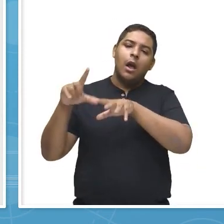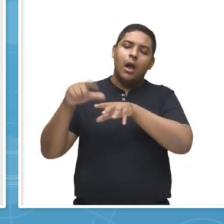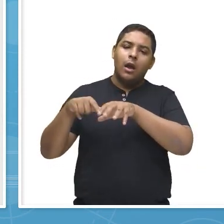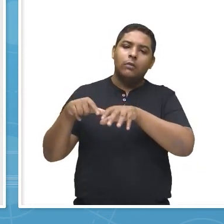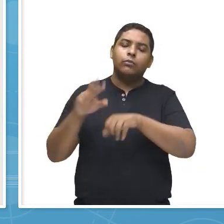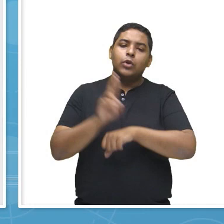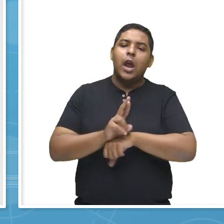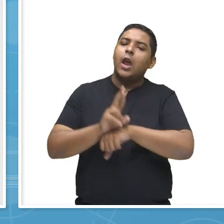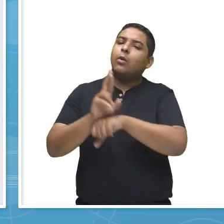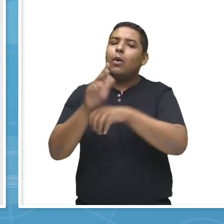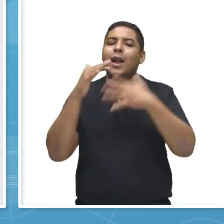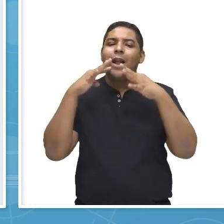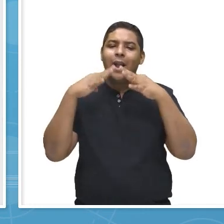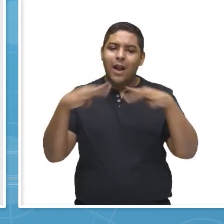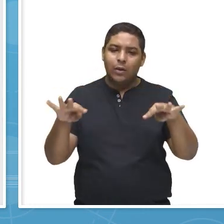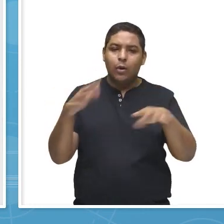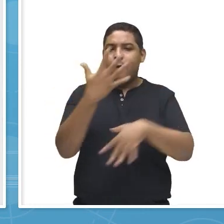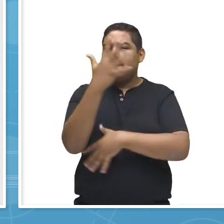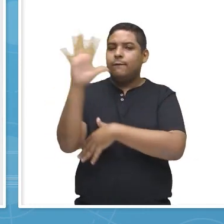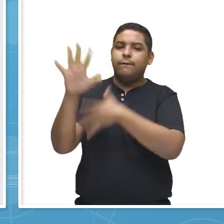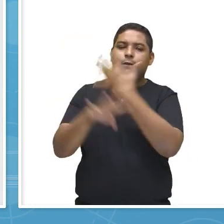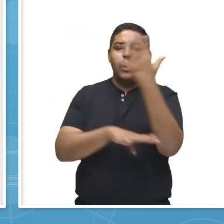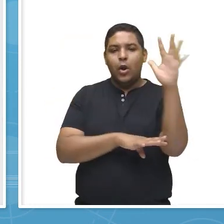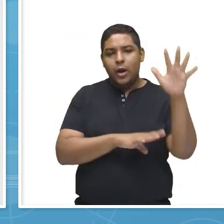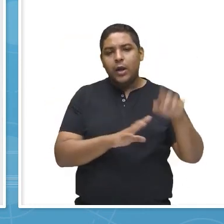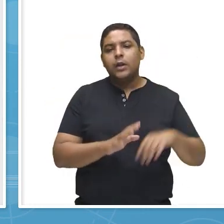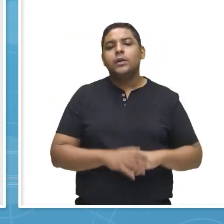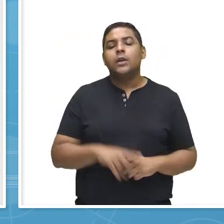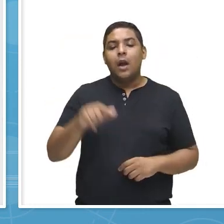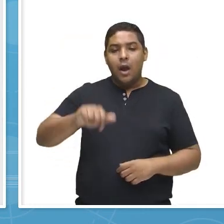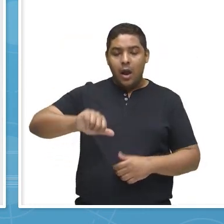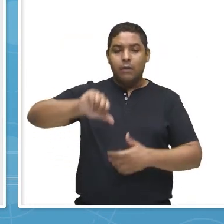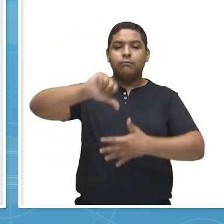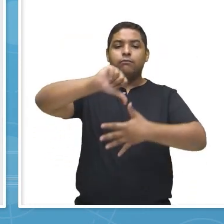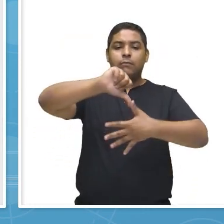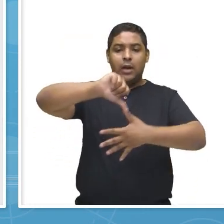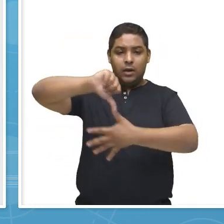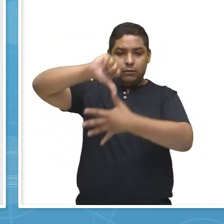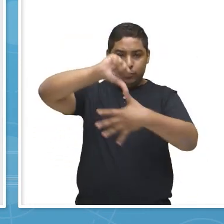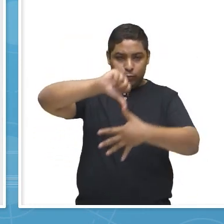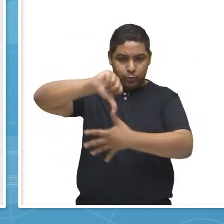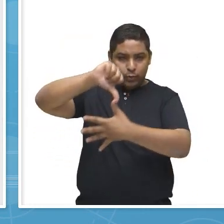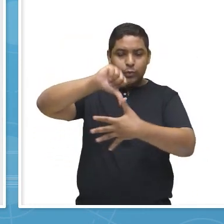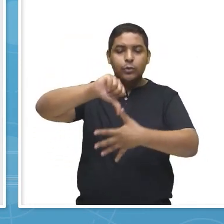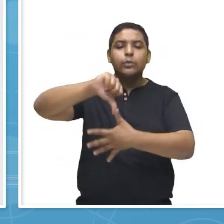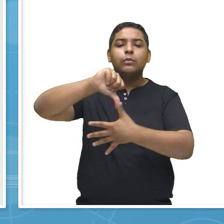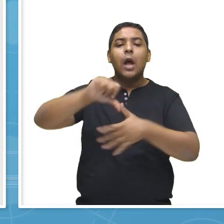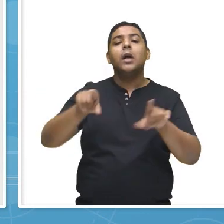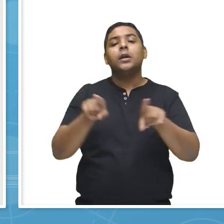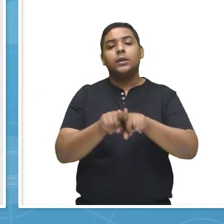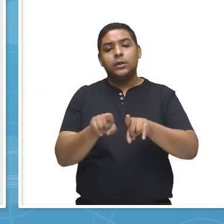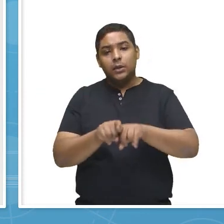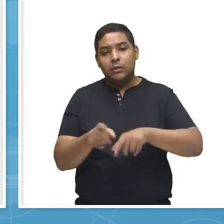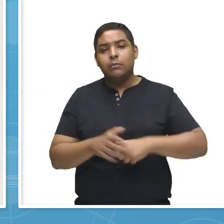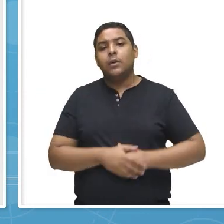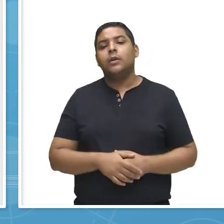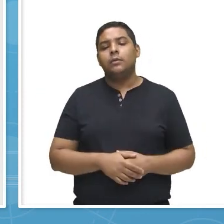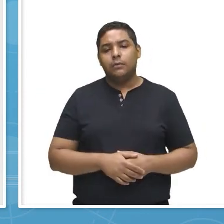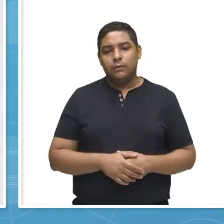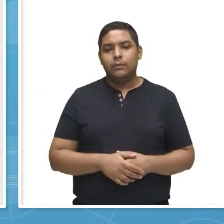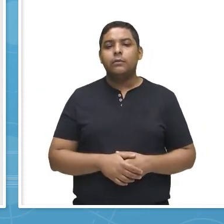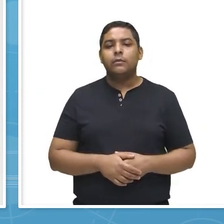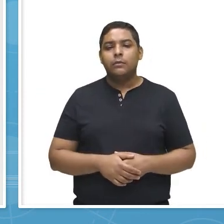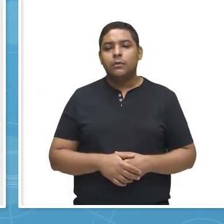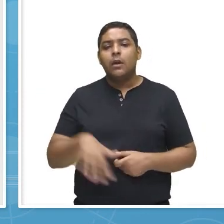floresta, por exemplo. Aqui eu estou falando da América do Sul. Mas isso acontece também para cá, para as